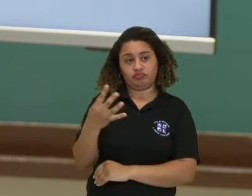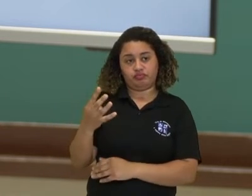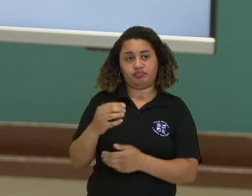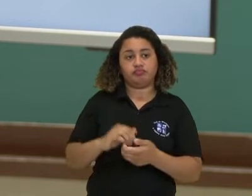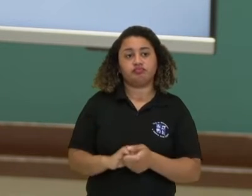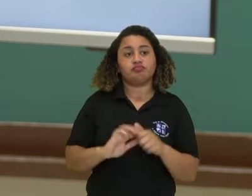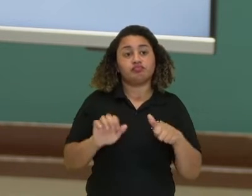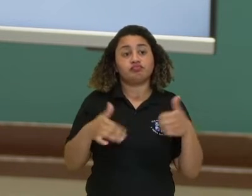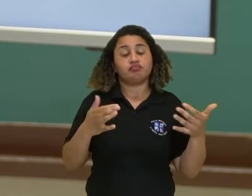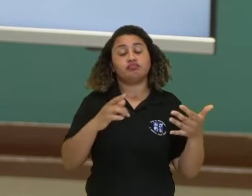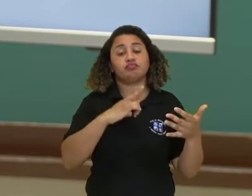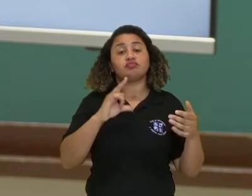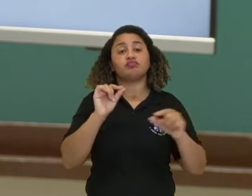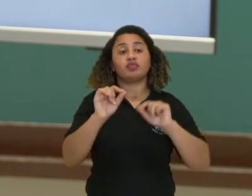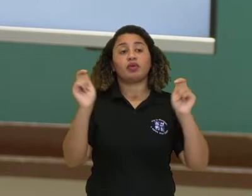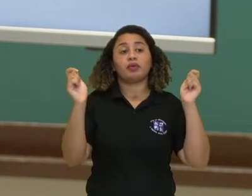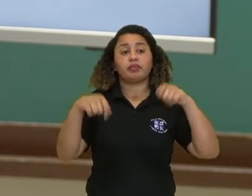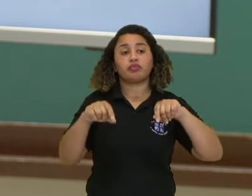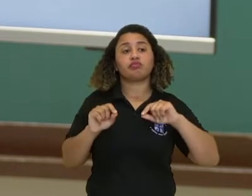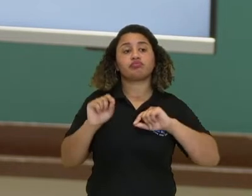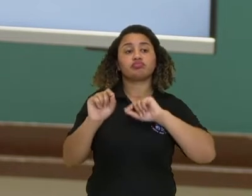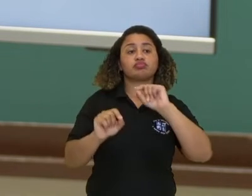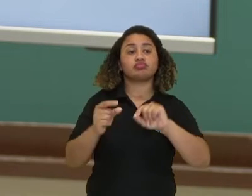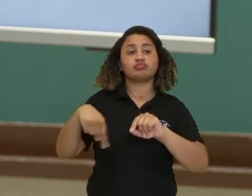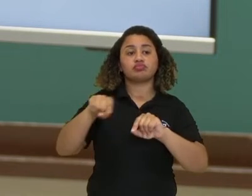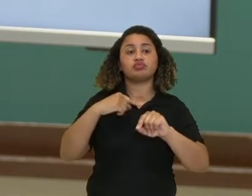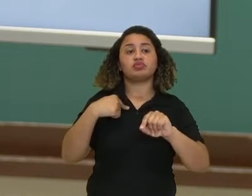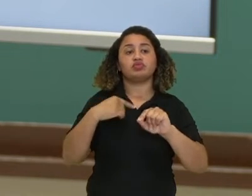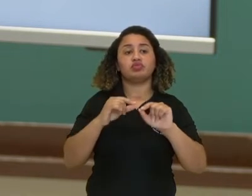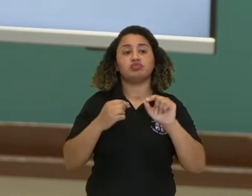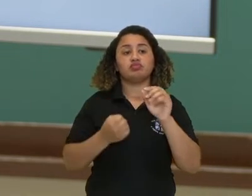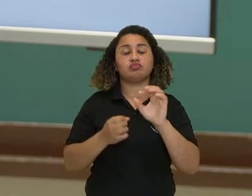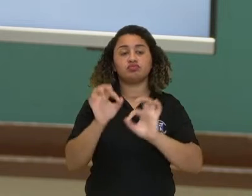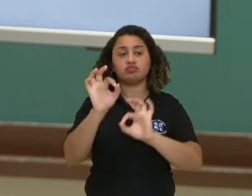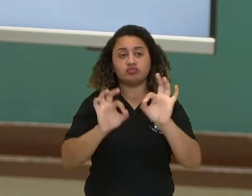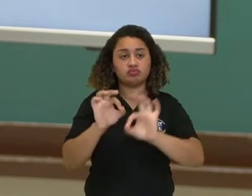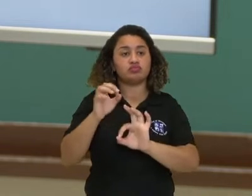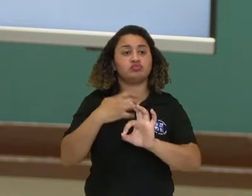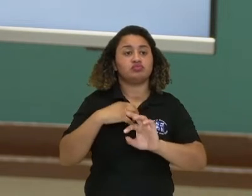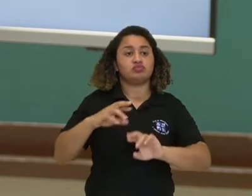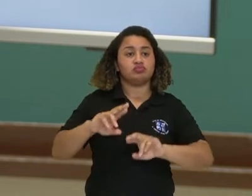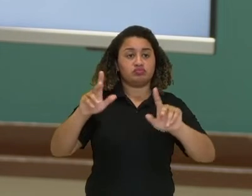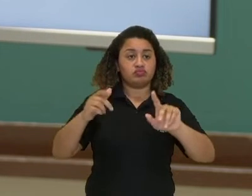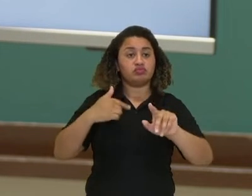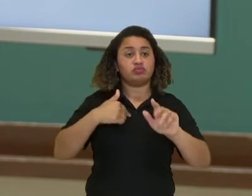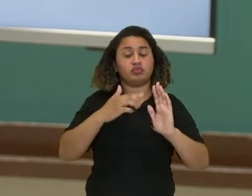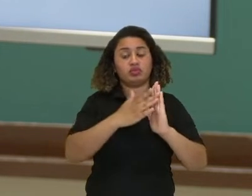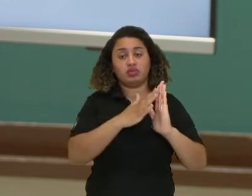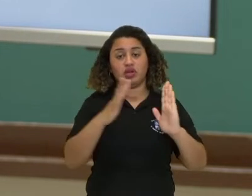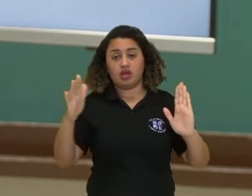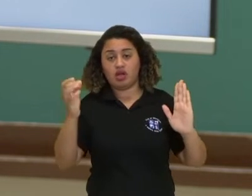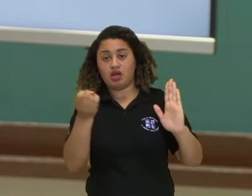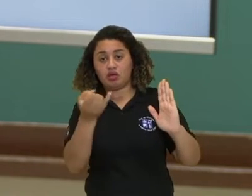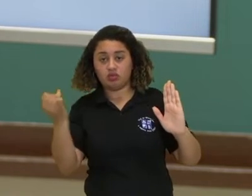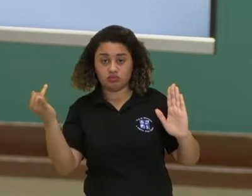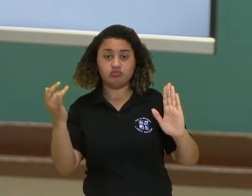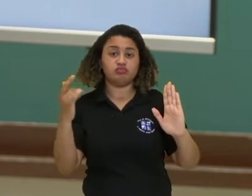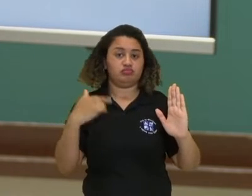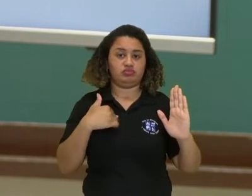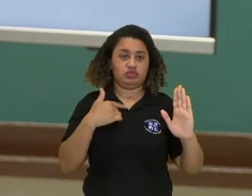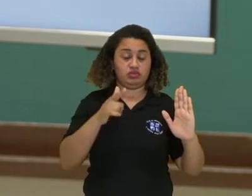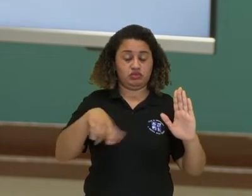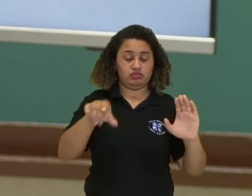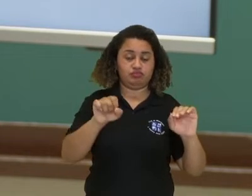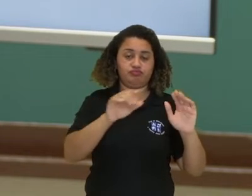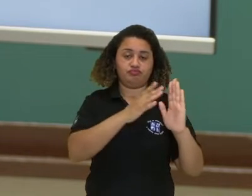Existia, então, a possibilidade de vocês reescreverem essa PA. Note que aqui a professora escreveu alguns termos. Vocês poderiam escrever